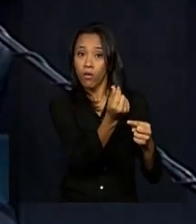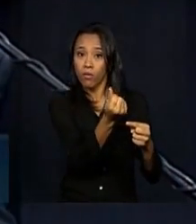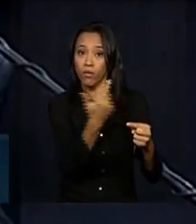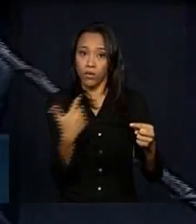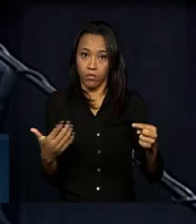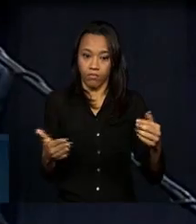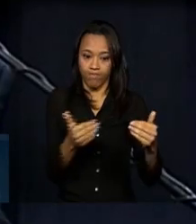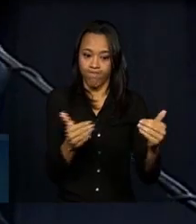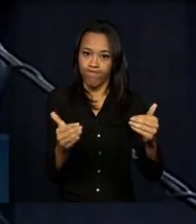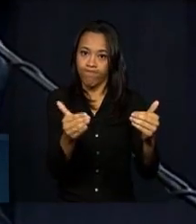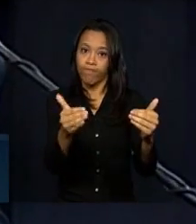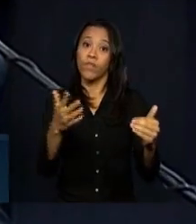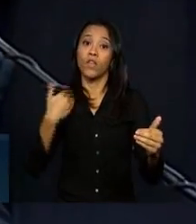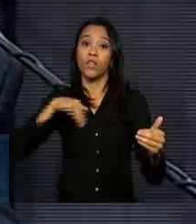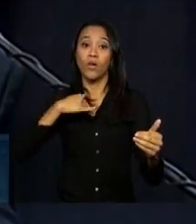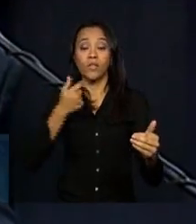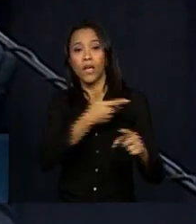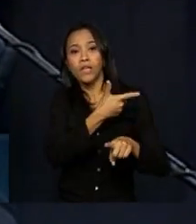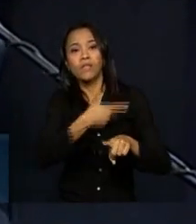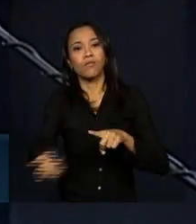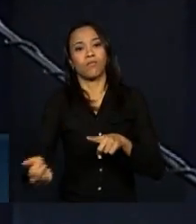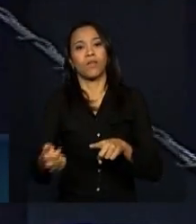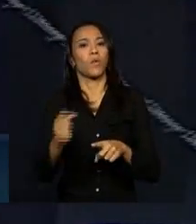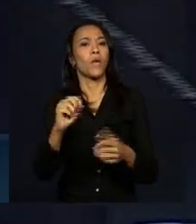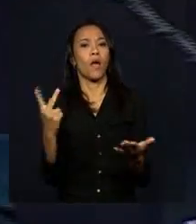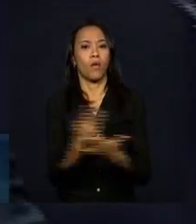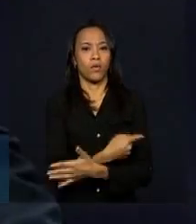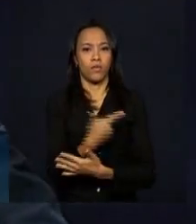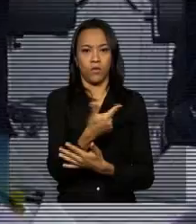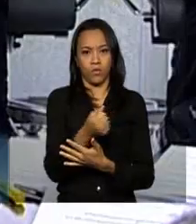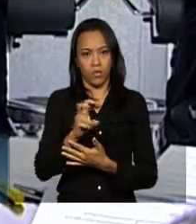tendência é a gente superar o que aconteceu em